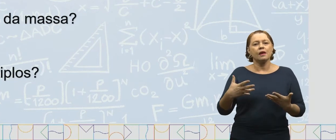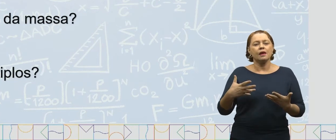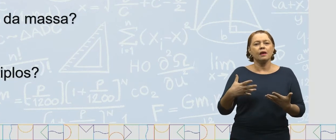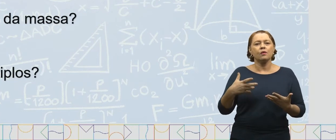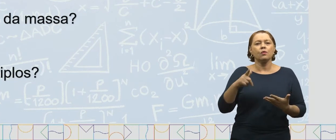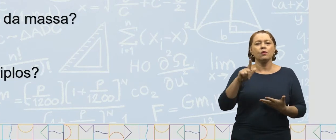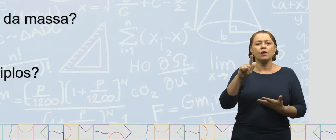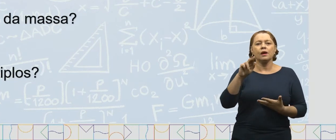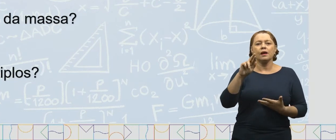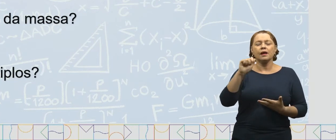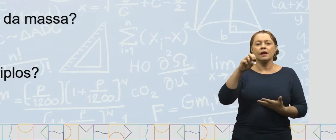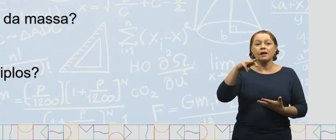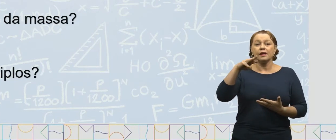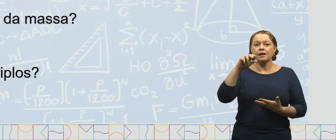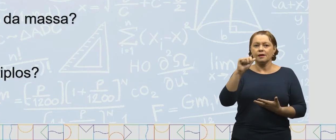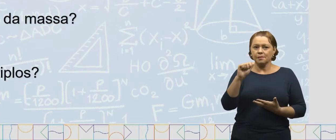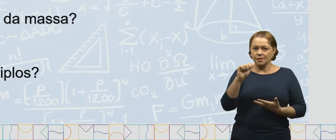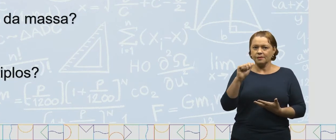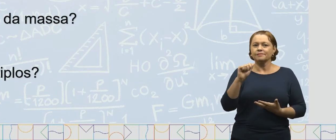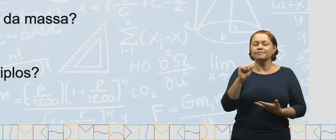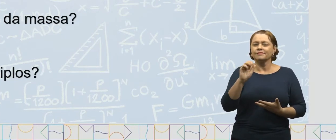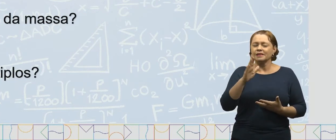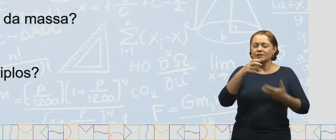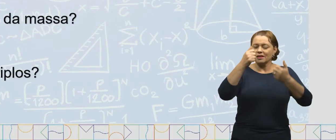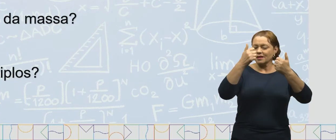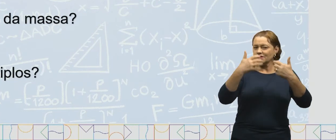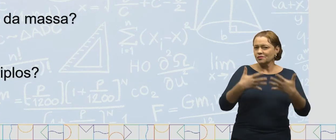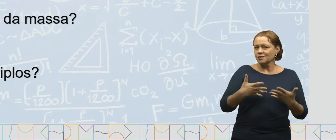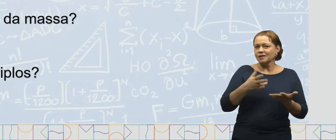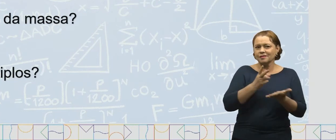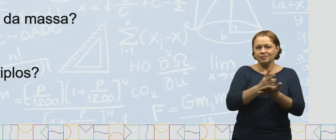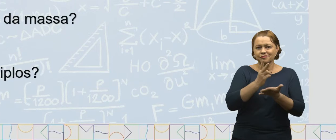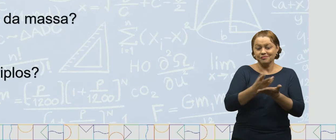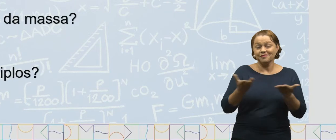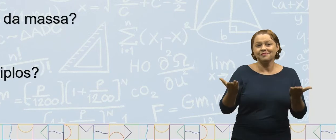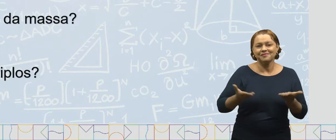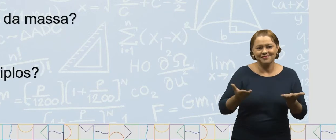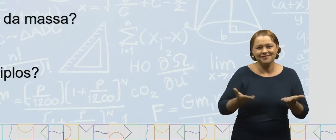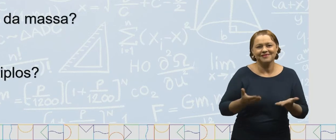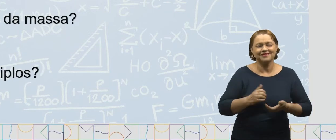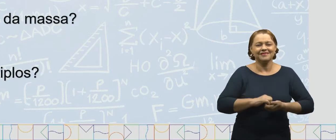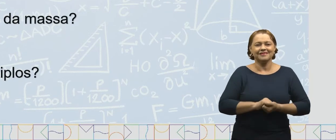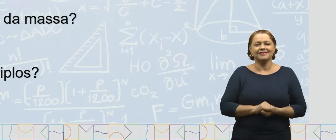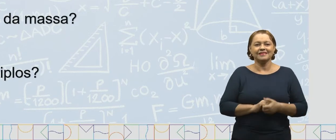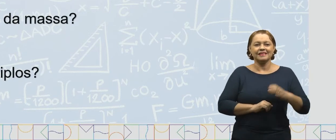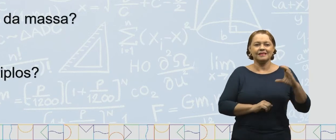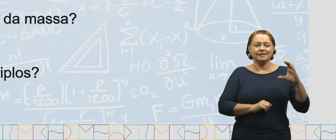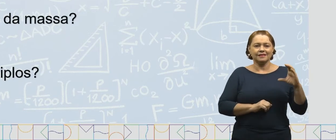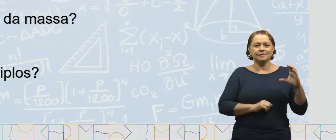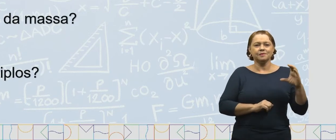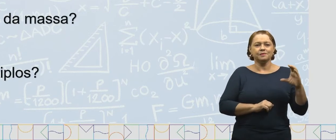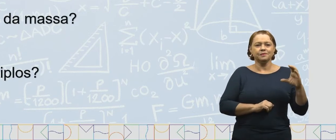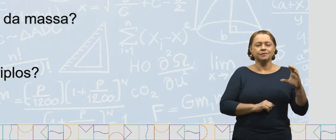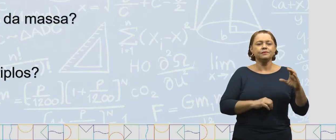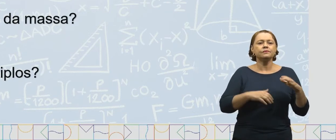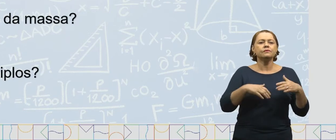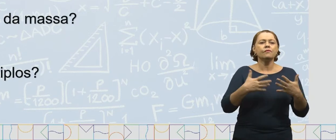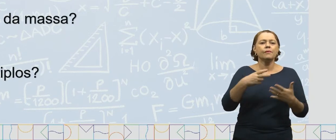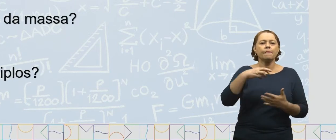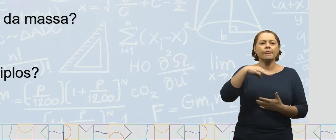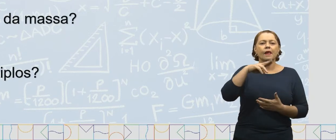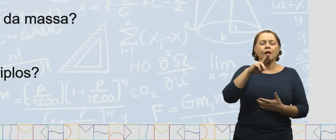massa é o grama. Nós já falamos muito isso na aula de hoje. Letra C. Quais